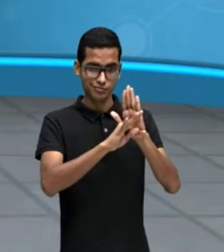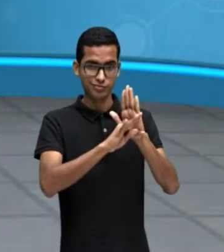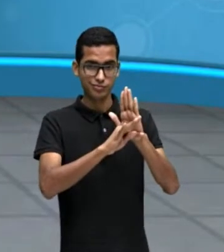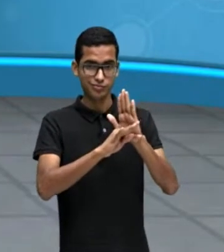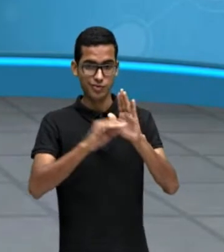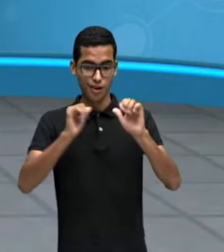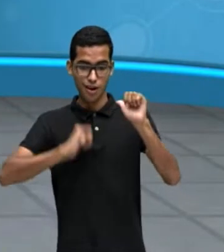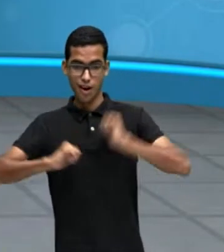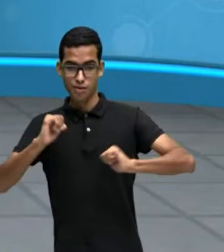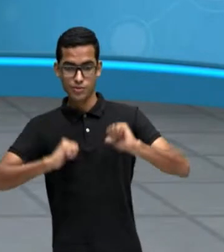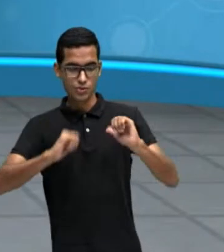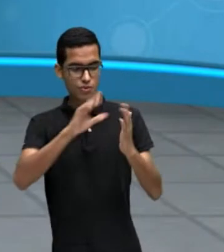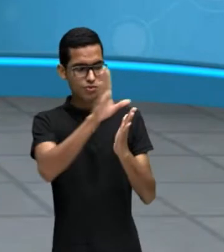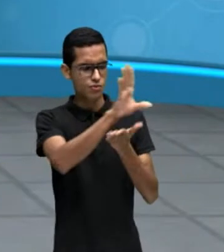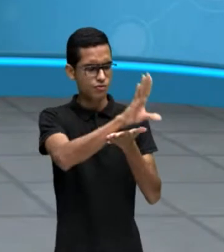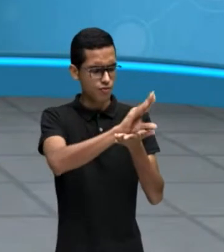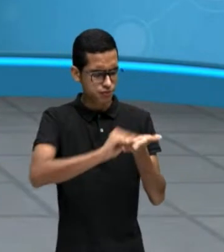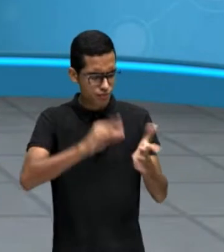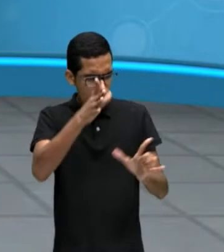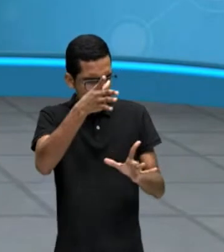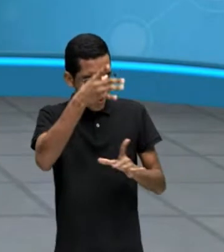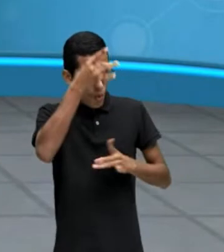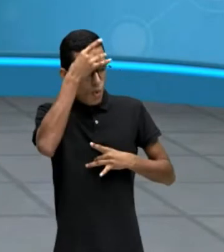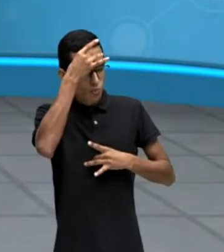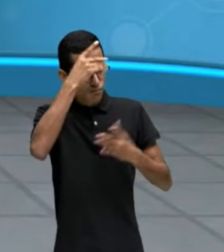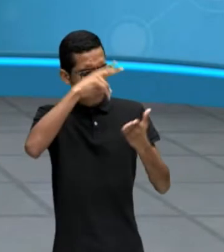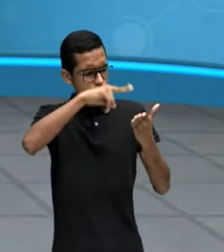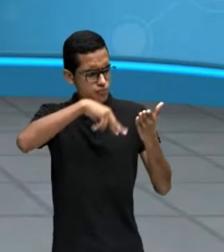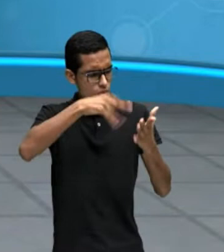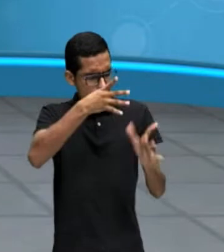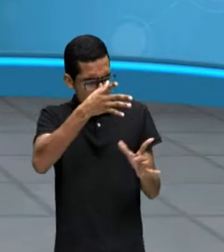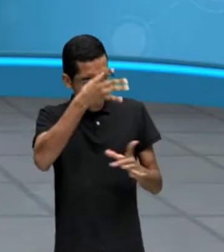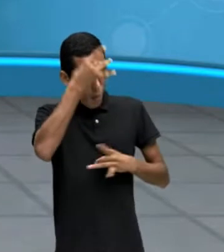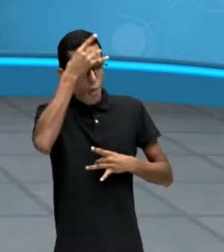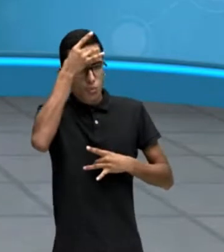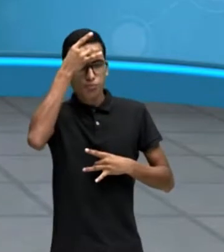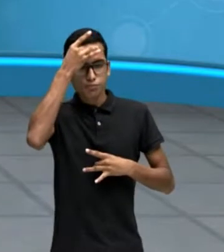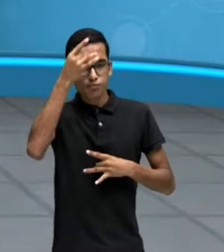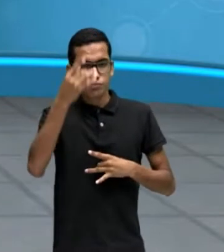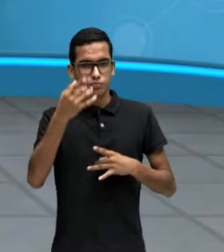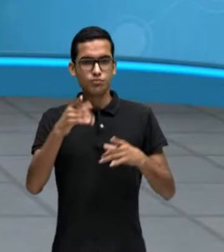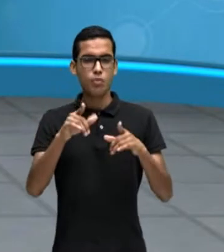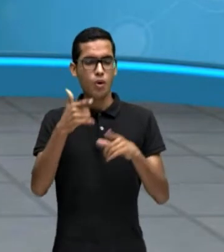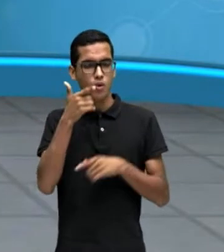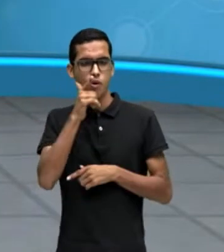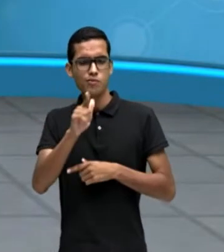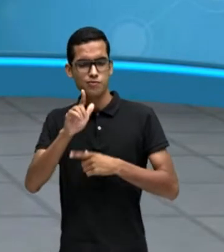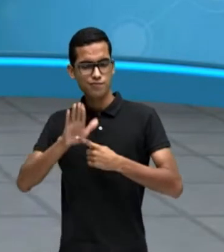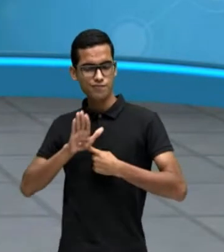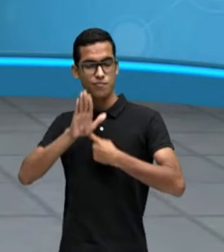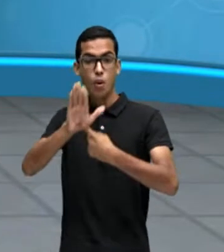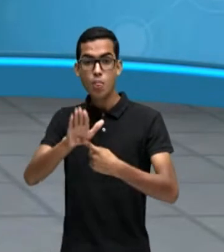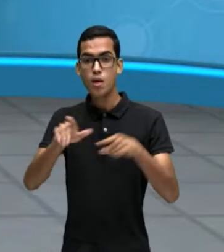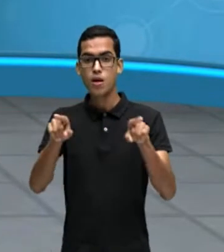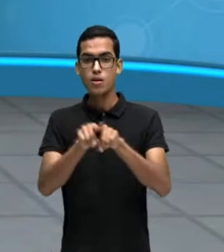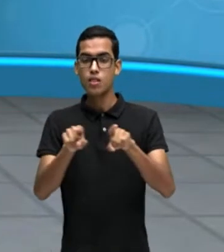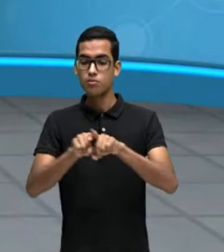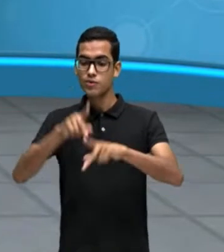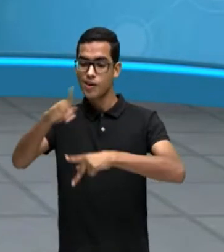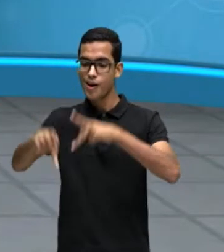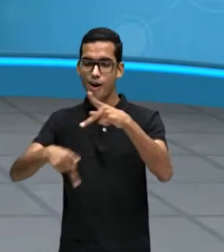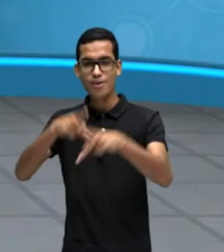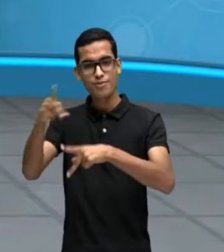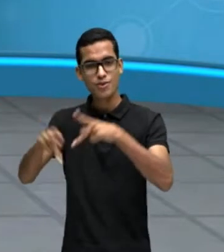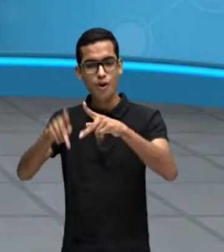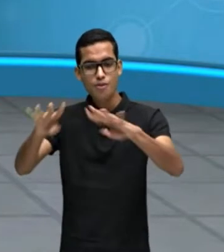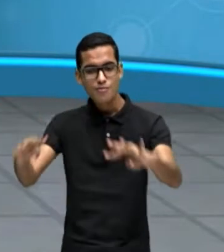ali falando, né? Que ele está ali expressando. A gente precisa do ator, que é a pessoa que vai estar atuando, e a gente precisa do público, que são as